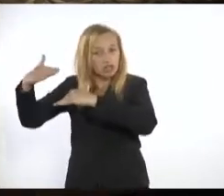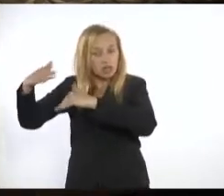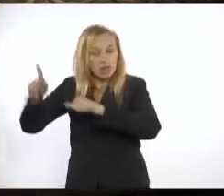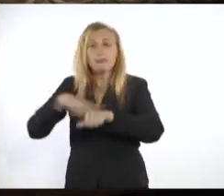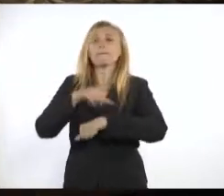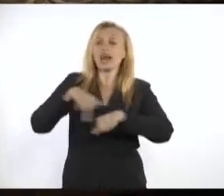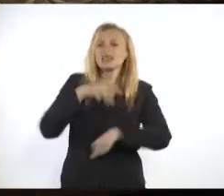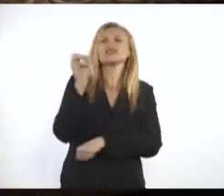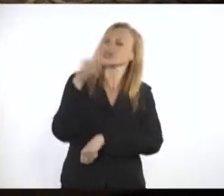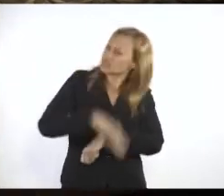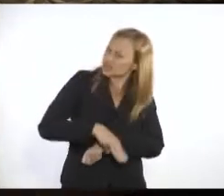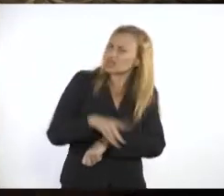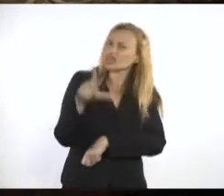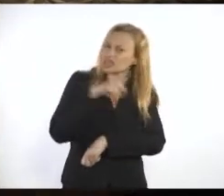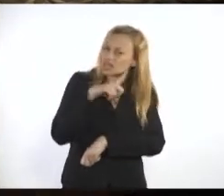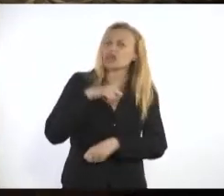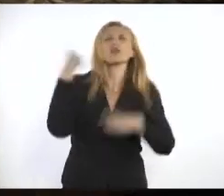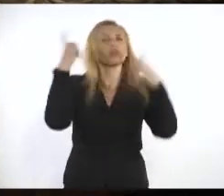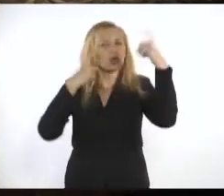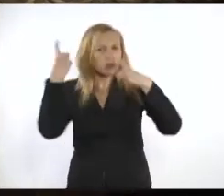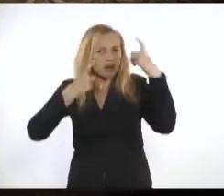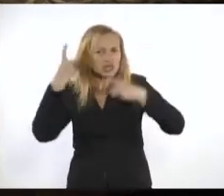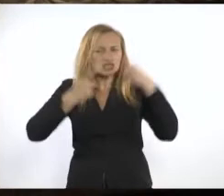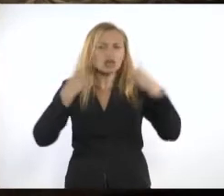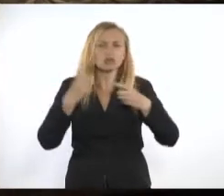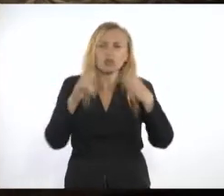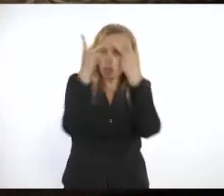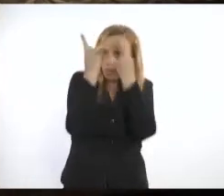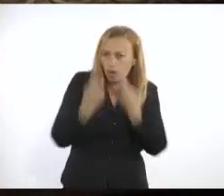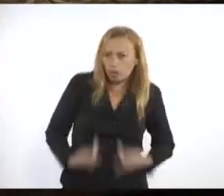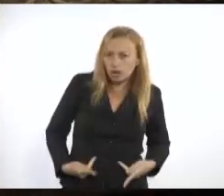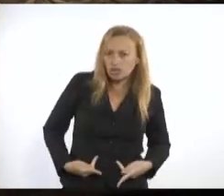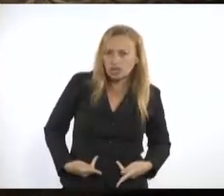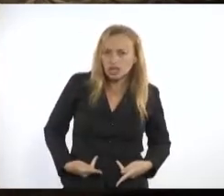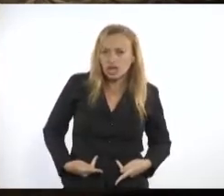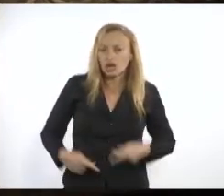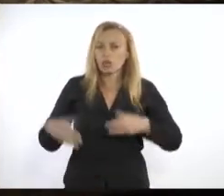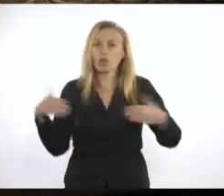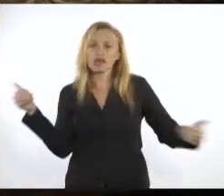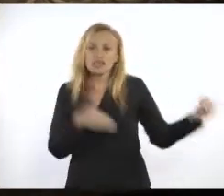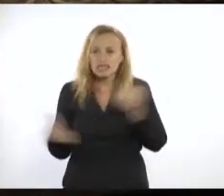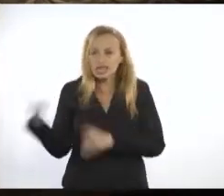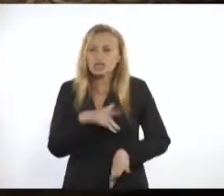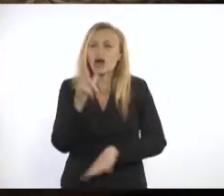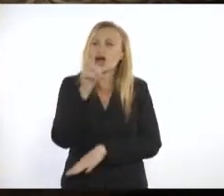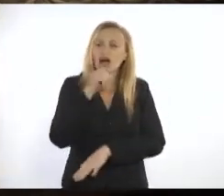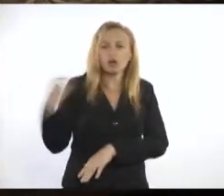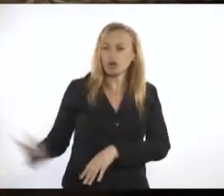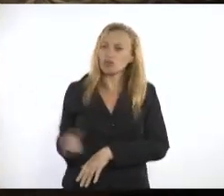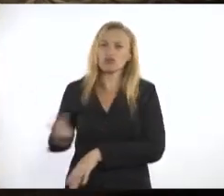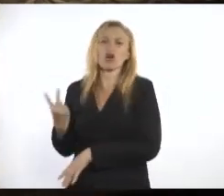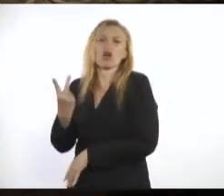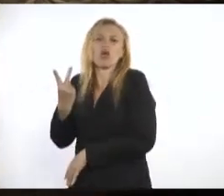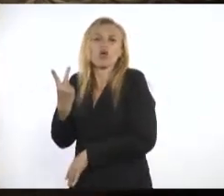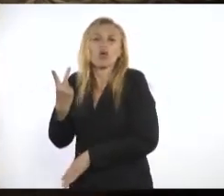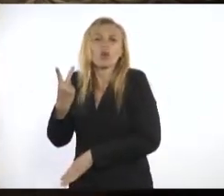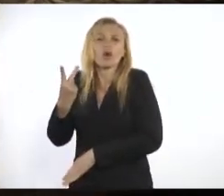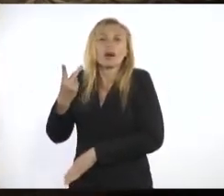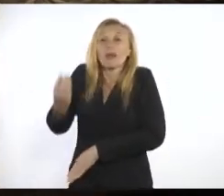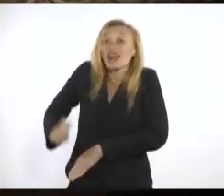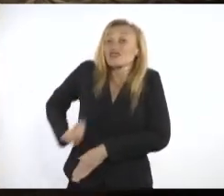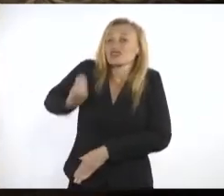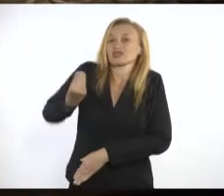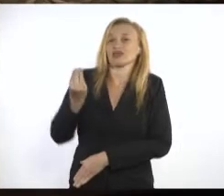sim, têm ali uma preocupação com a dignidade humana, o acesso à água, que é um bem para a